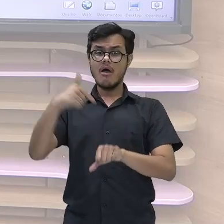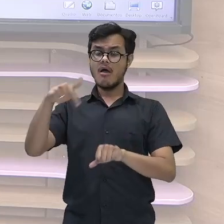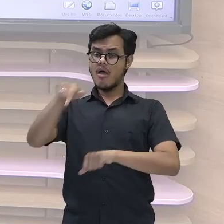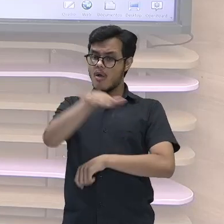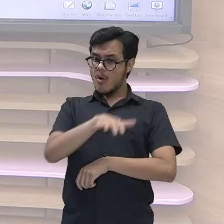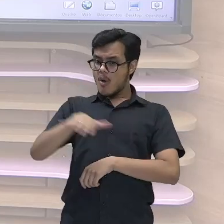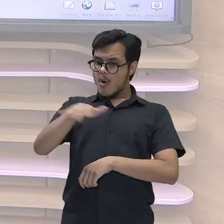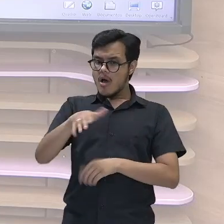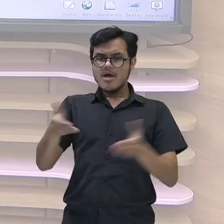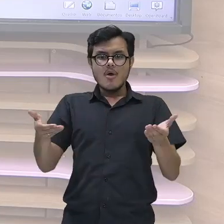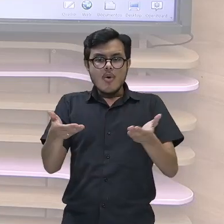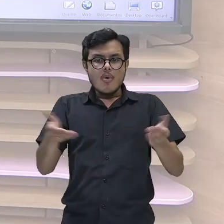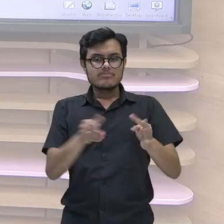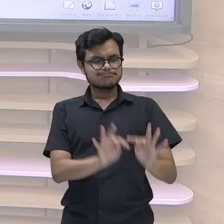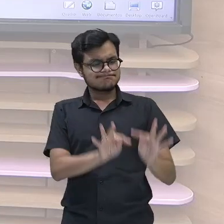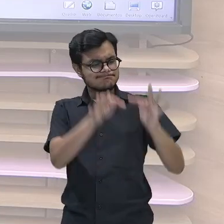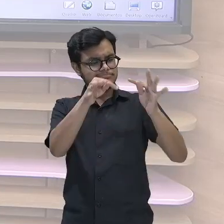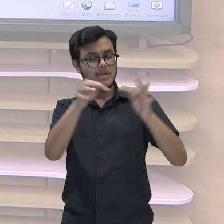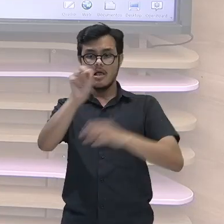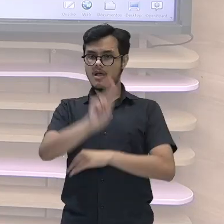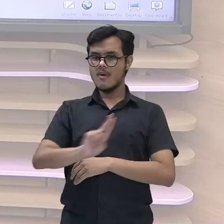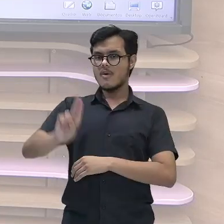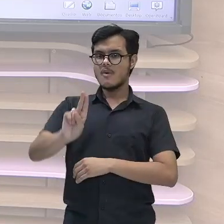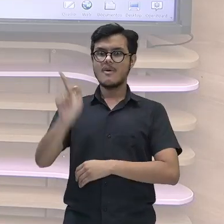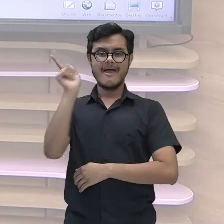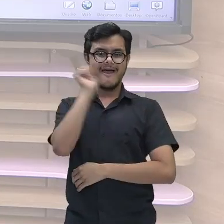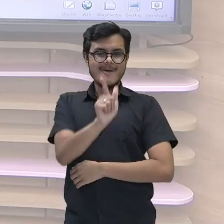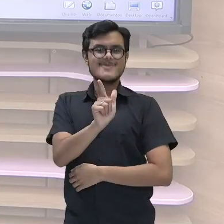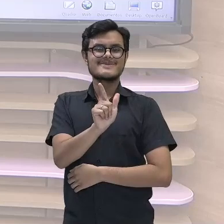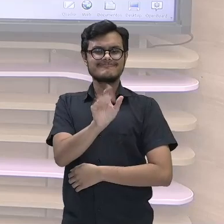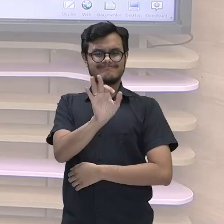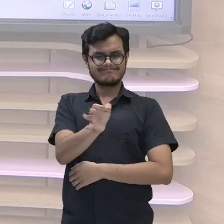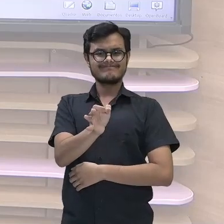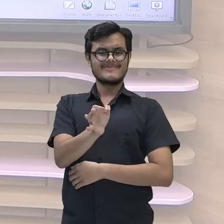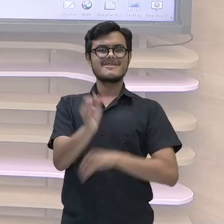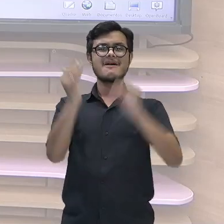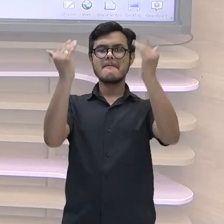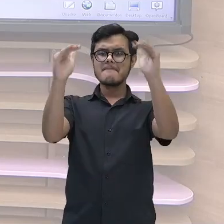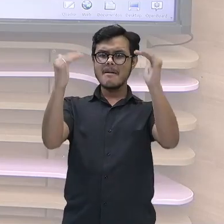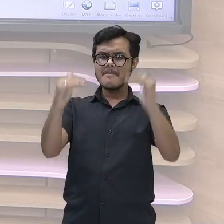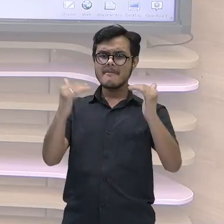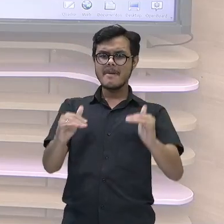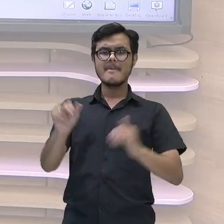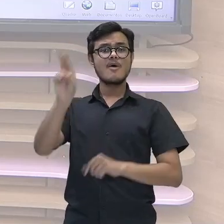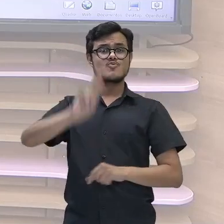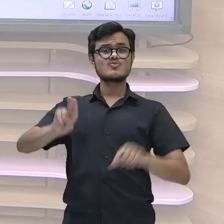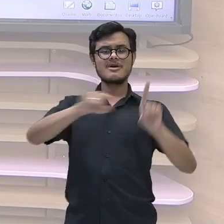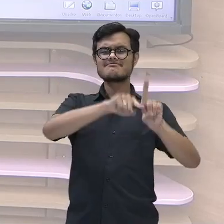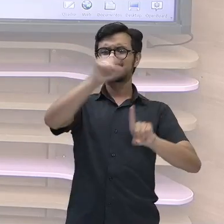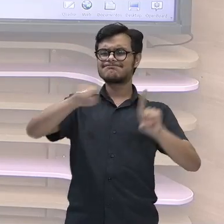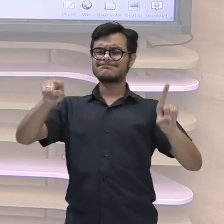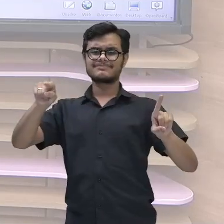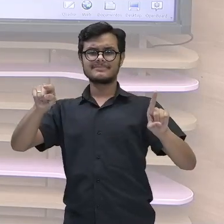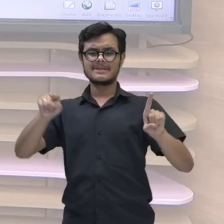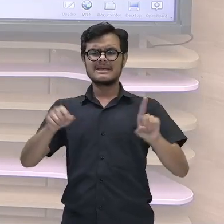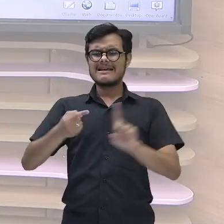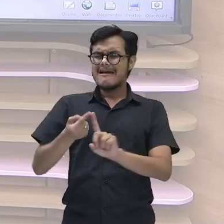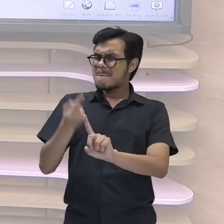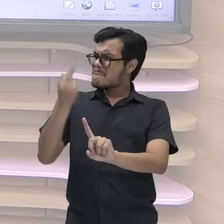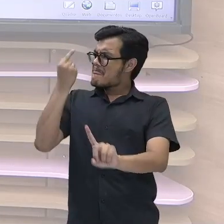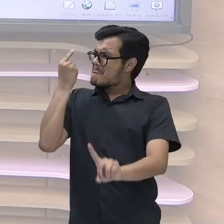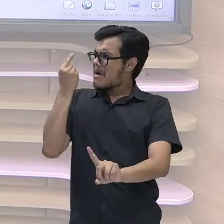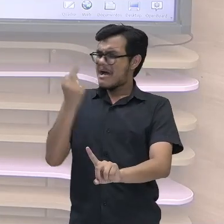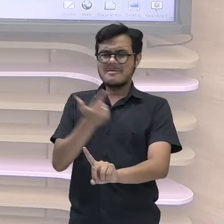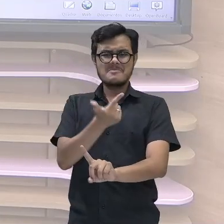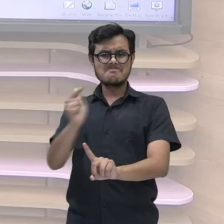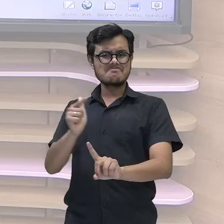gente possa inserir aí esses dados e ele já coloca ali para a gente o gráfico, né? Antigamente não, a gente tinha ali